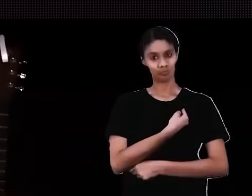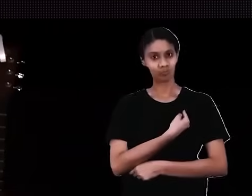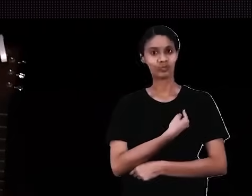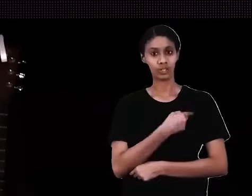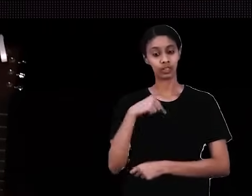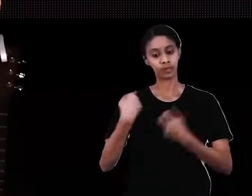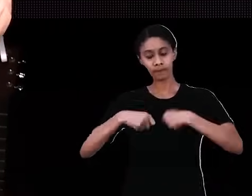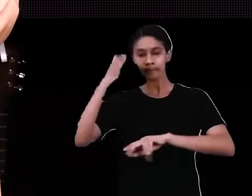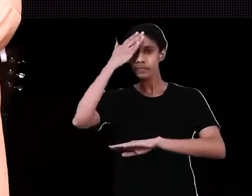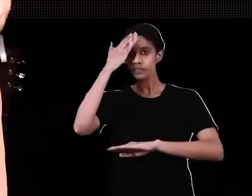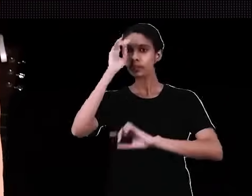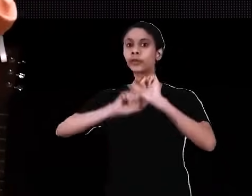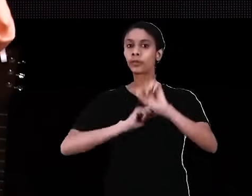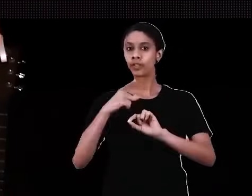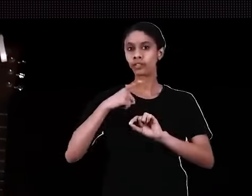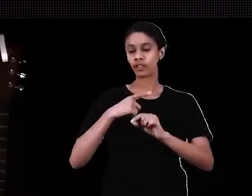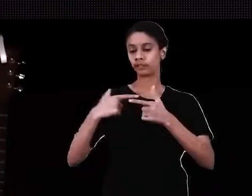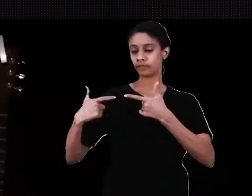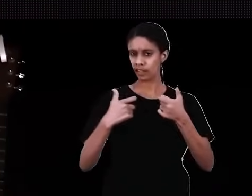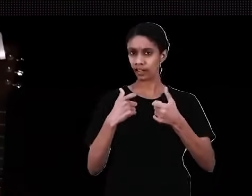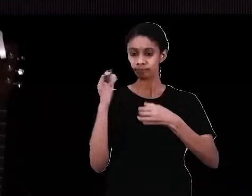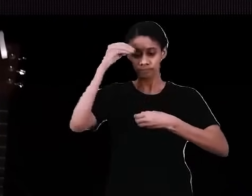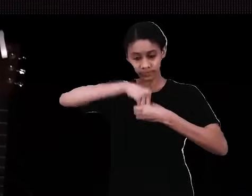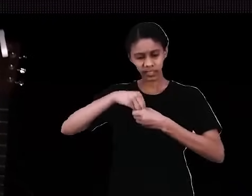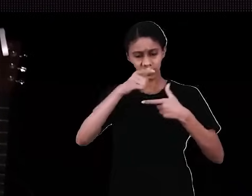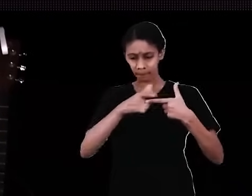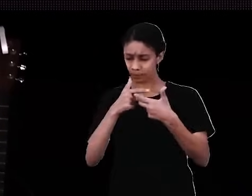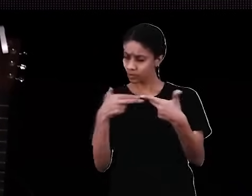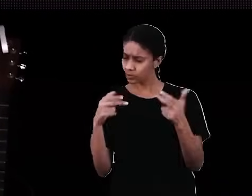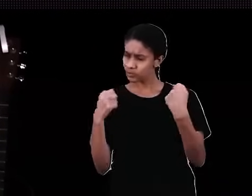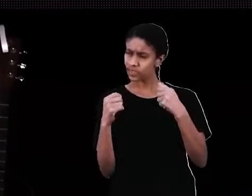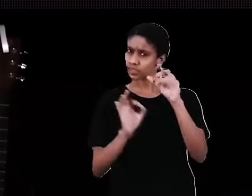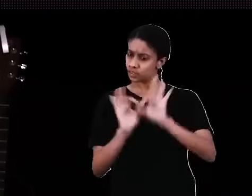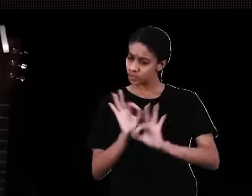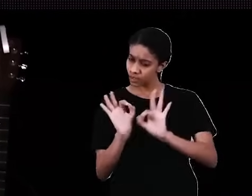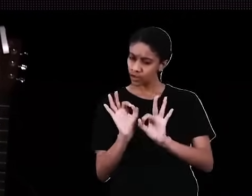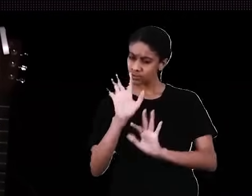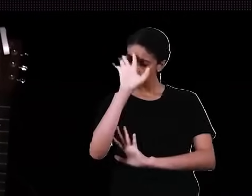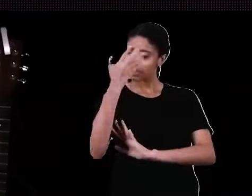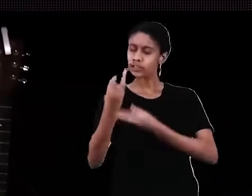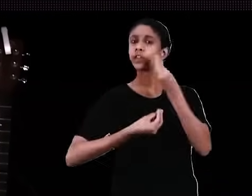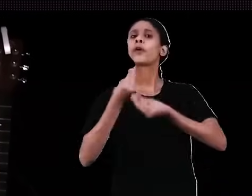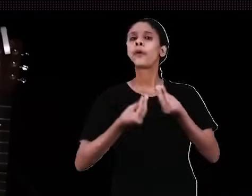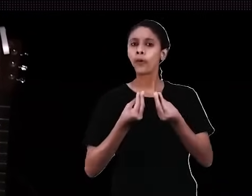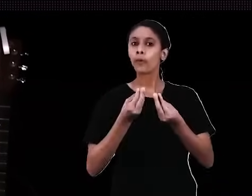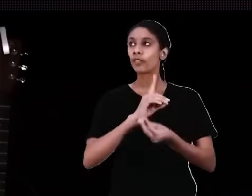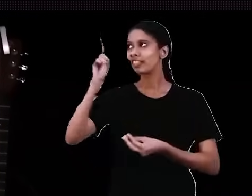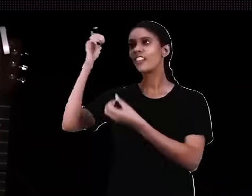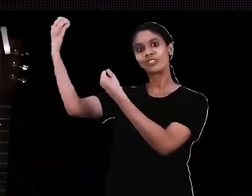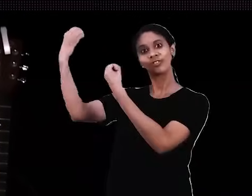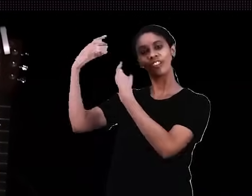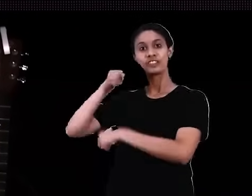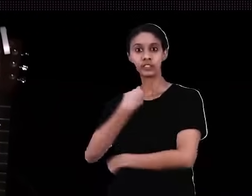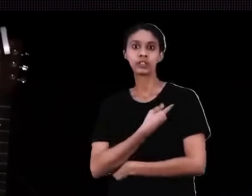Nós precisamos entender que existem guerras internas que a gente precisa aprender a vencer. E Deus vai nos ensinar sobre